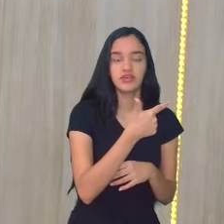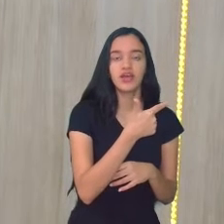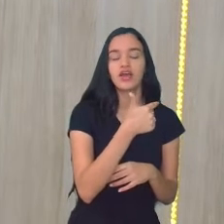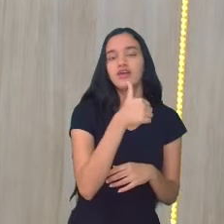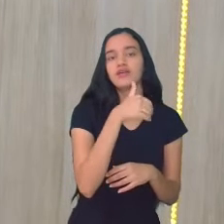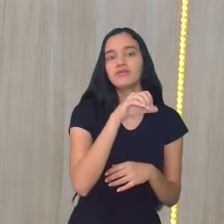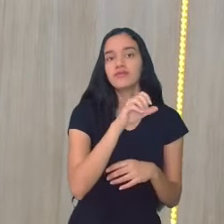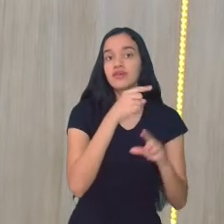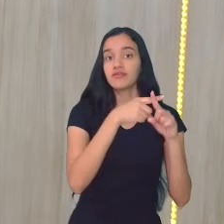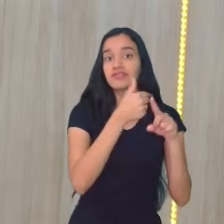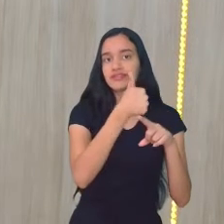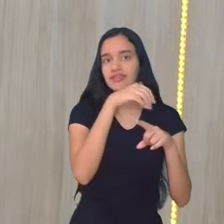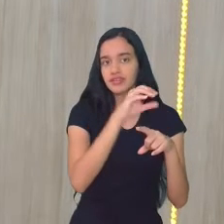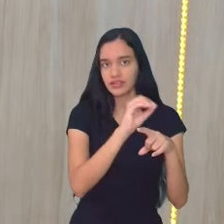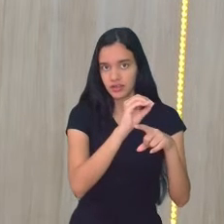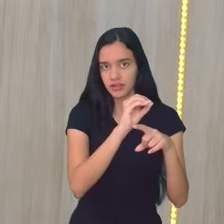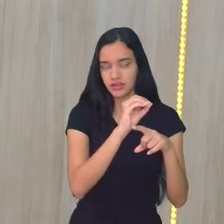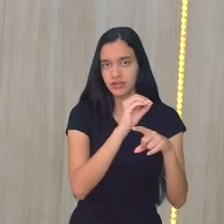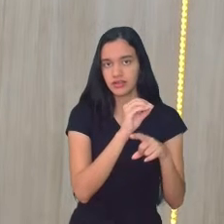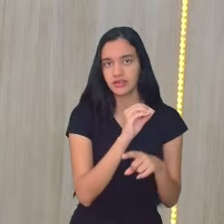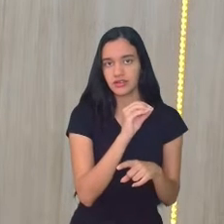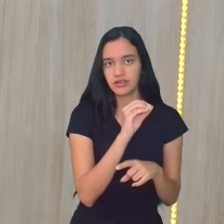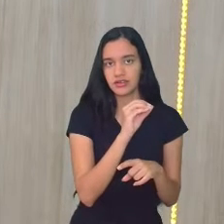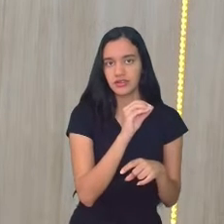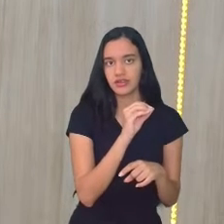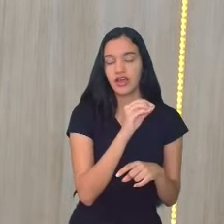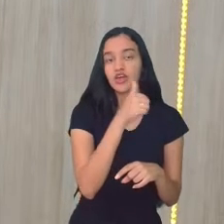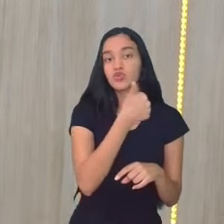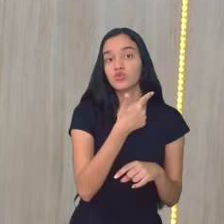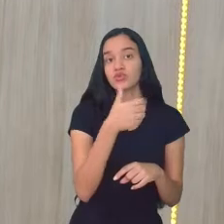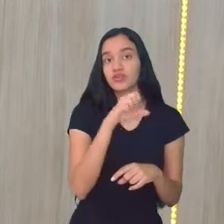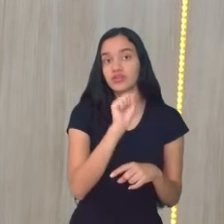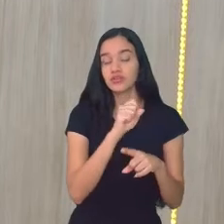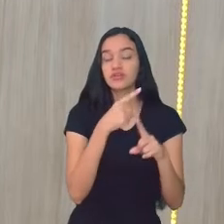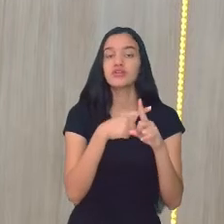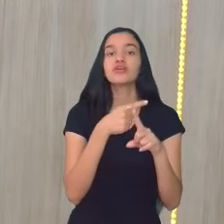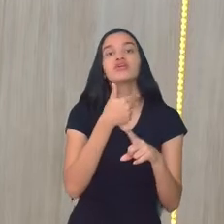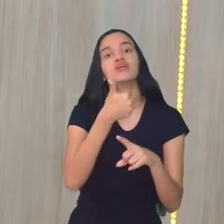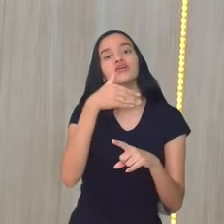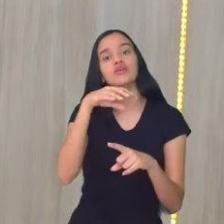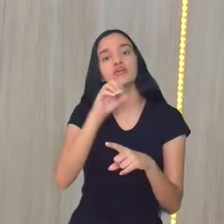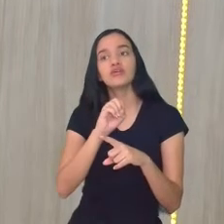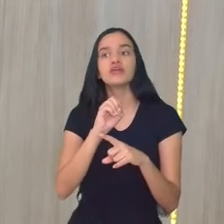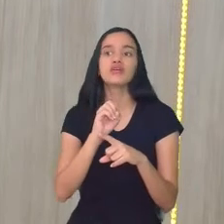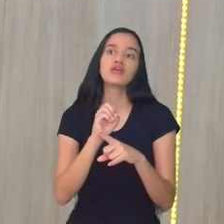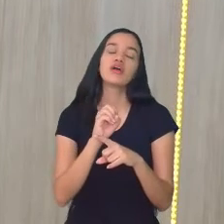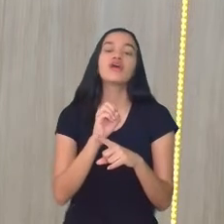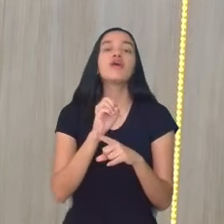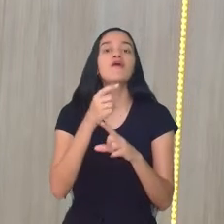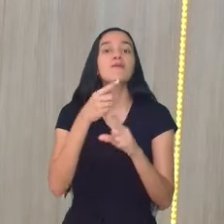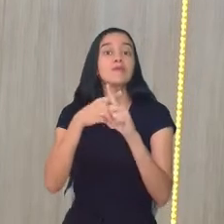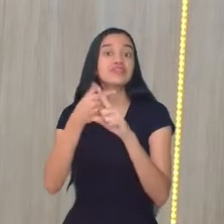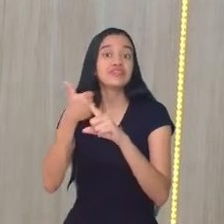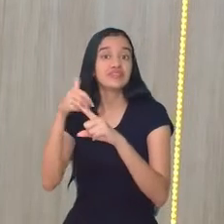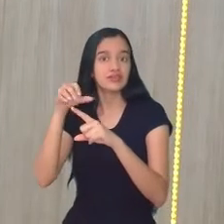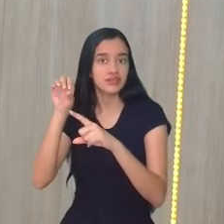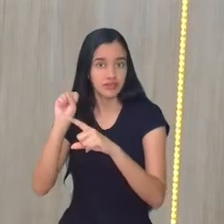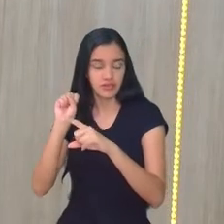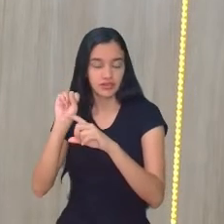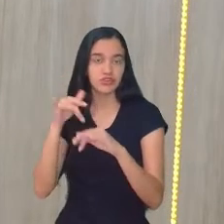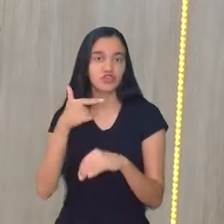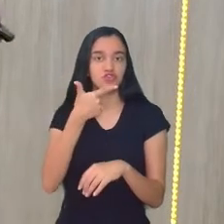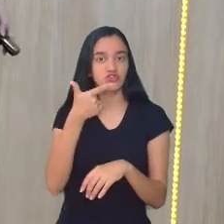Vezes 10 dá 280, vezes 10, 2.800, vezes 10,